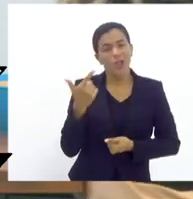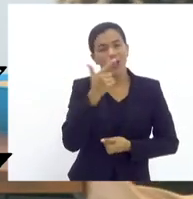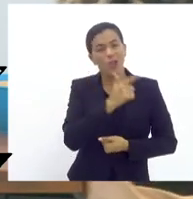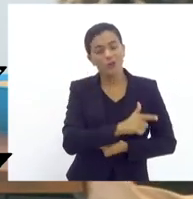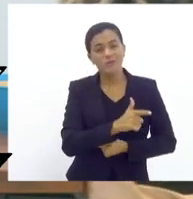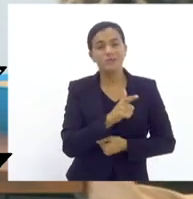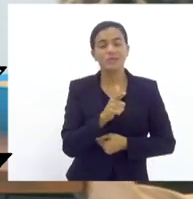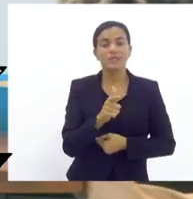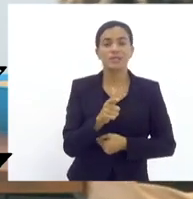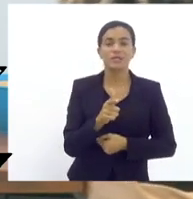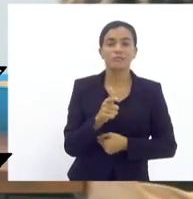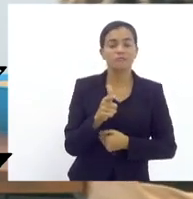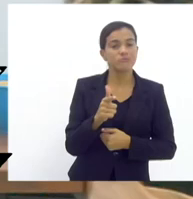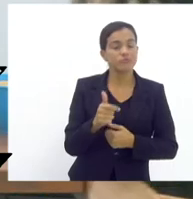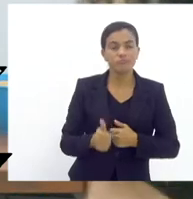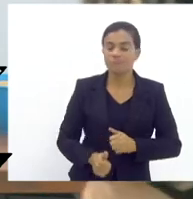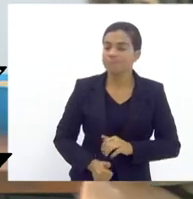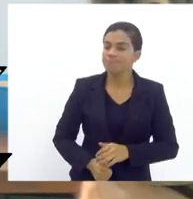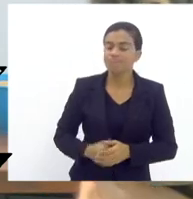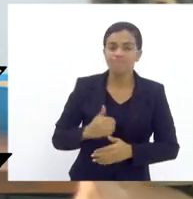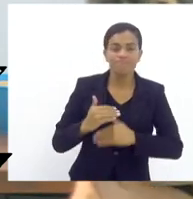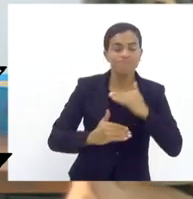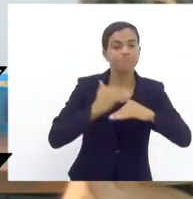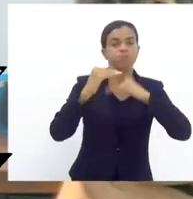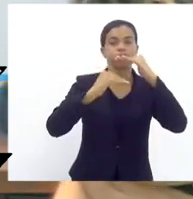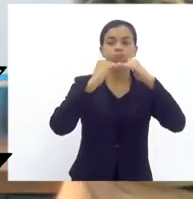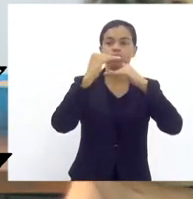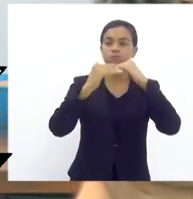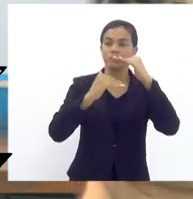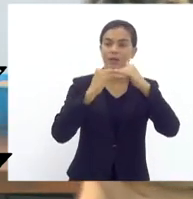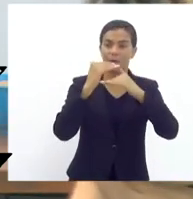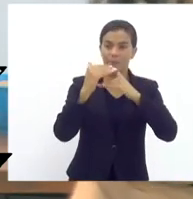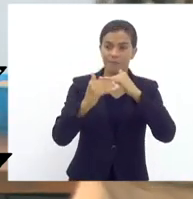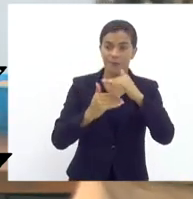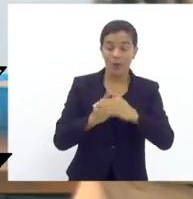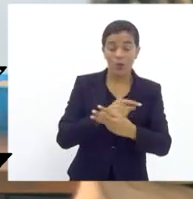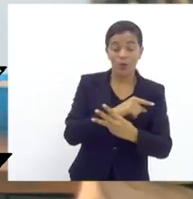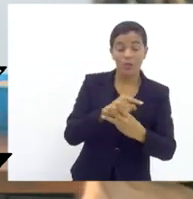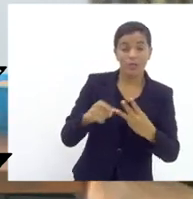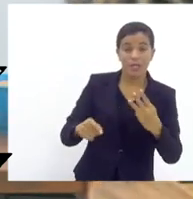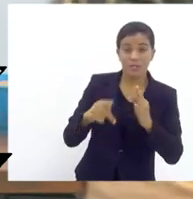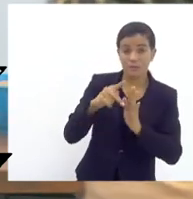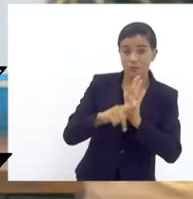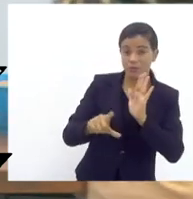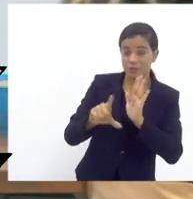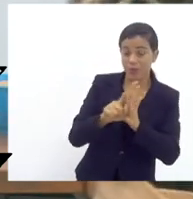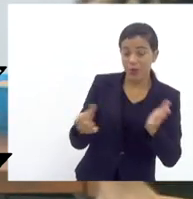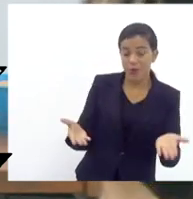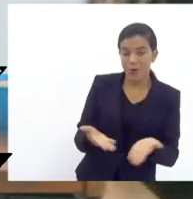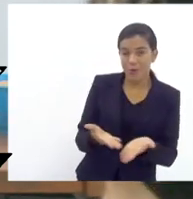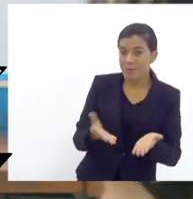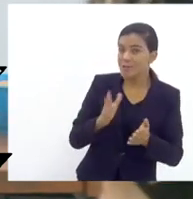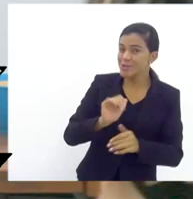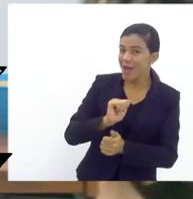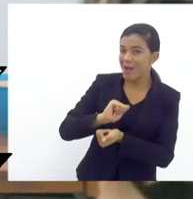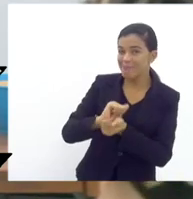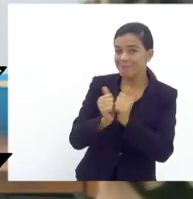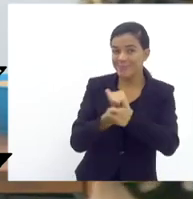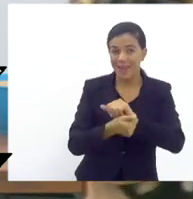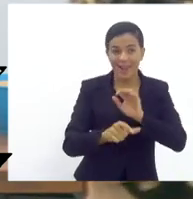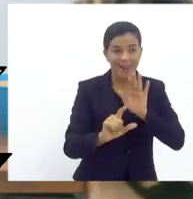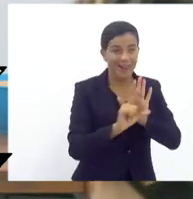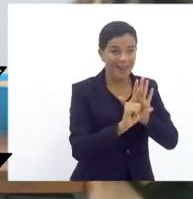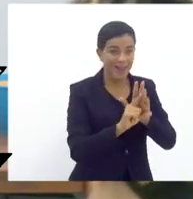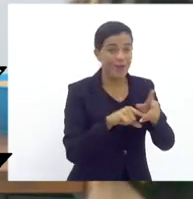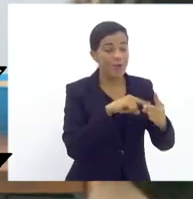né alavancar essas esses três projetos hoje já lei uma delas